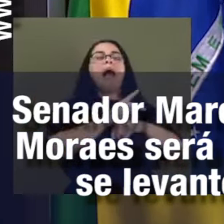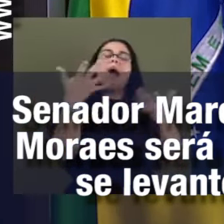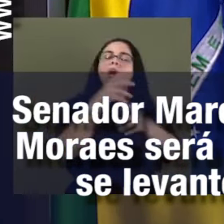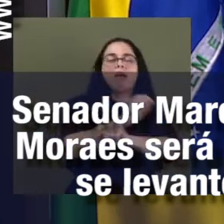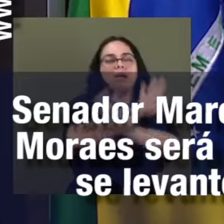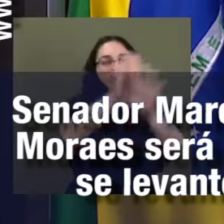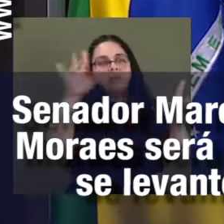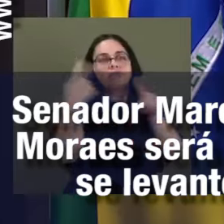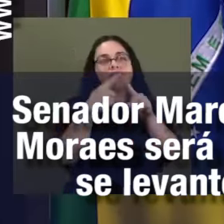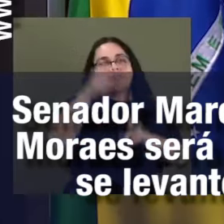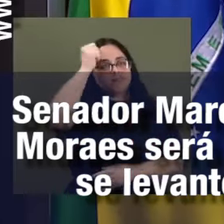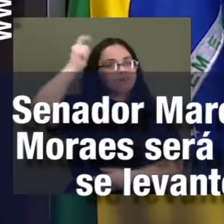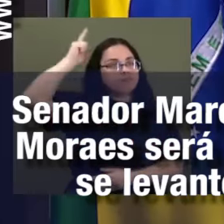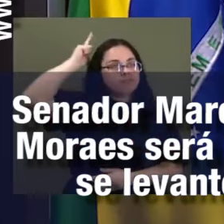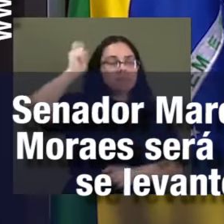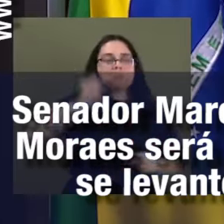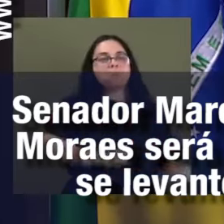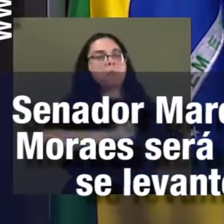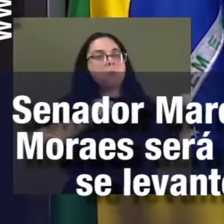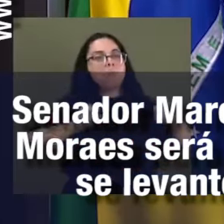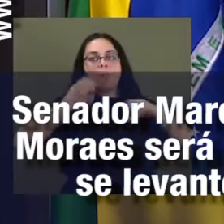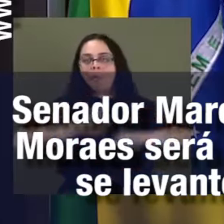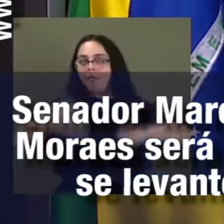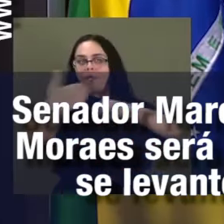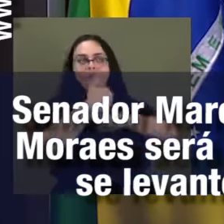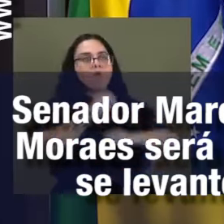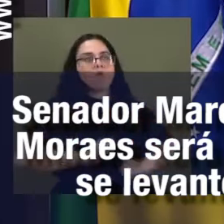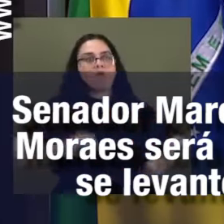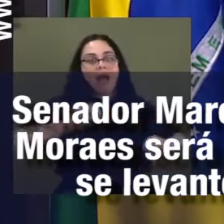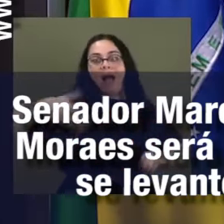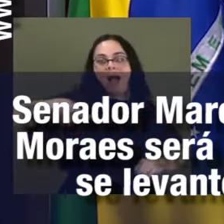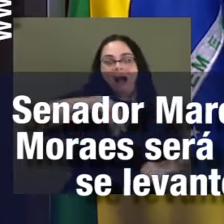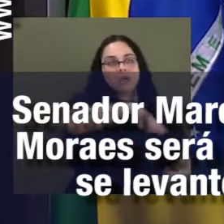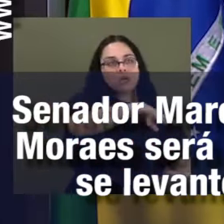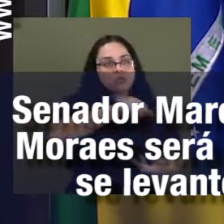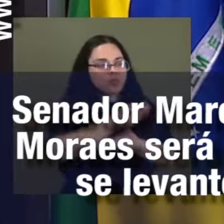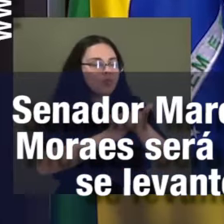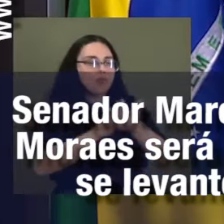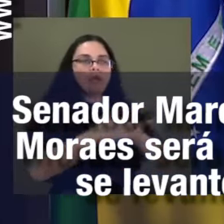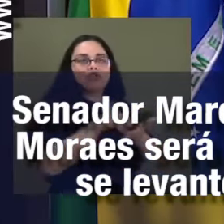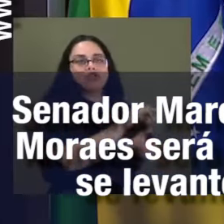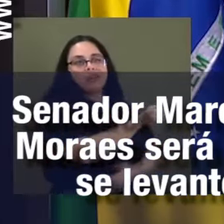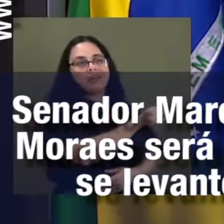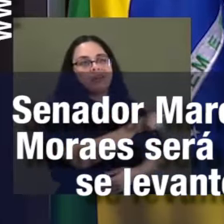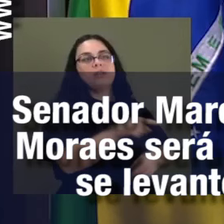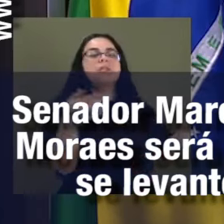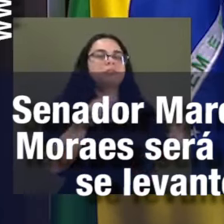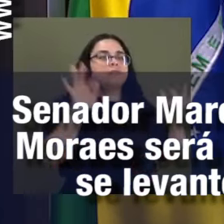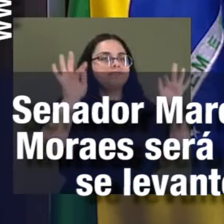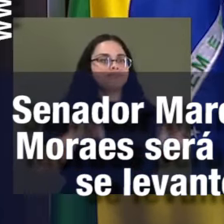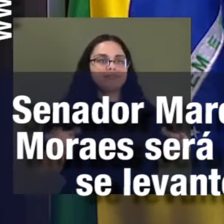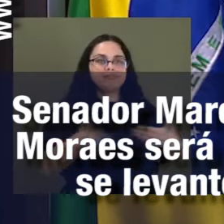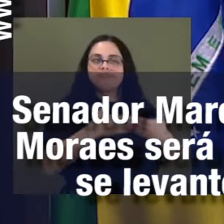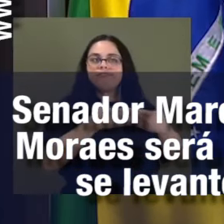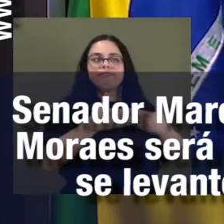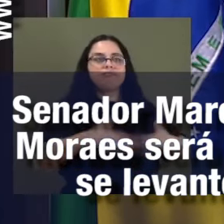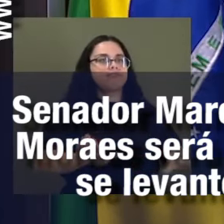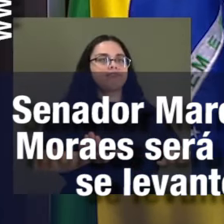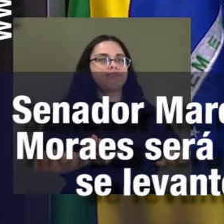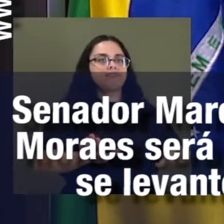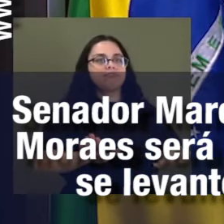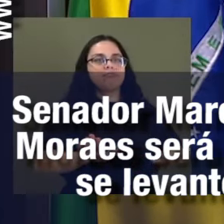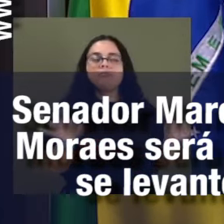por que Alexandre de Moraes tinha tanto poder e ninguém fazia nada, nem os órgãos internacionais faziam nada. Mas acabou. Graças a Deus